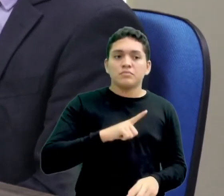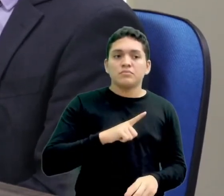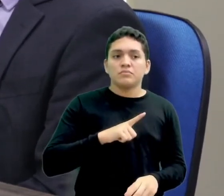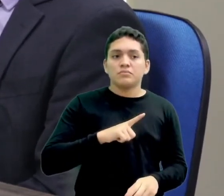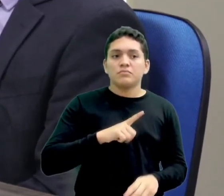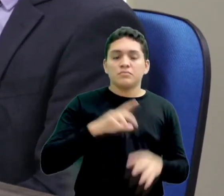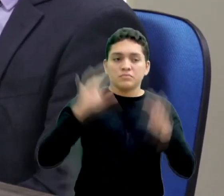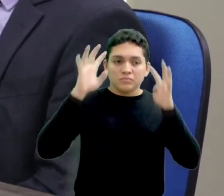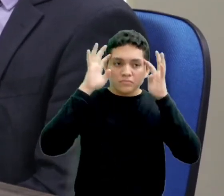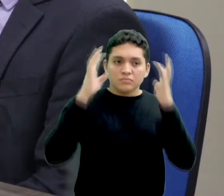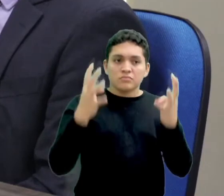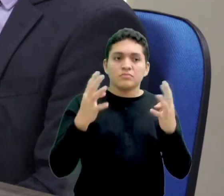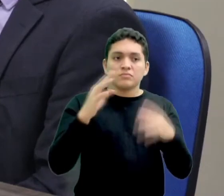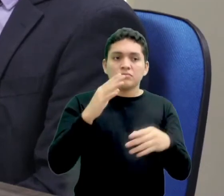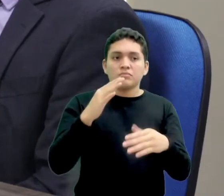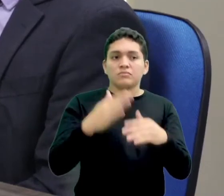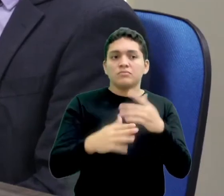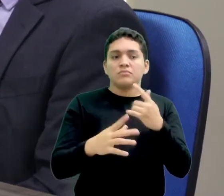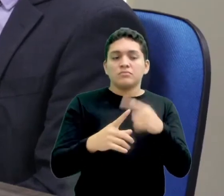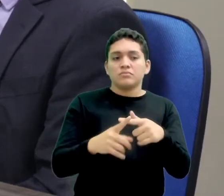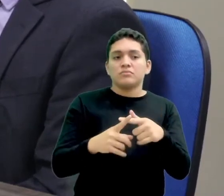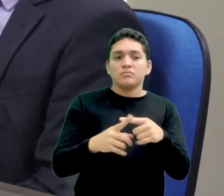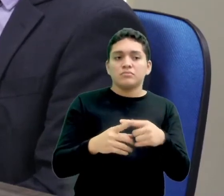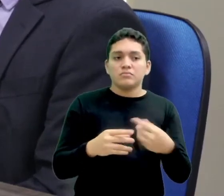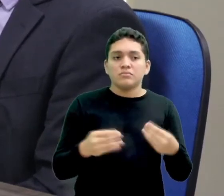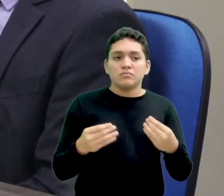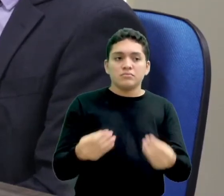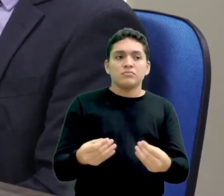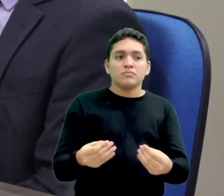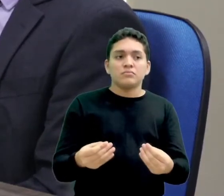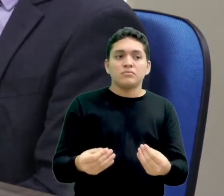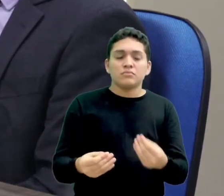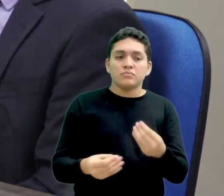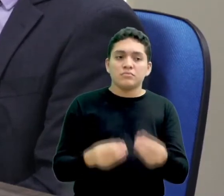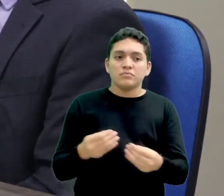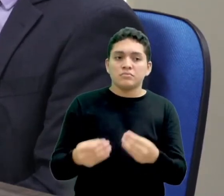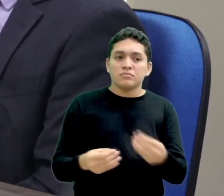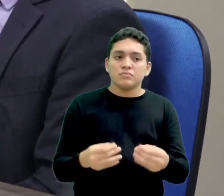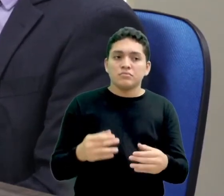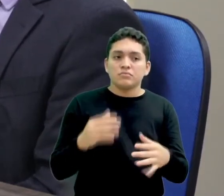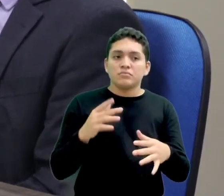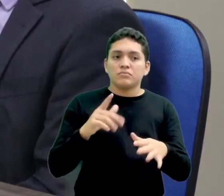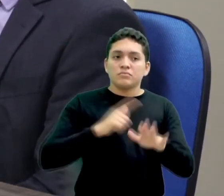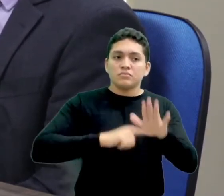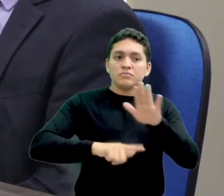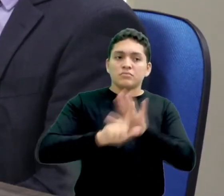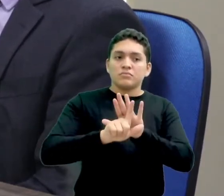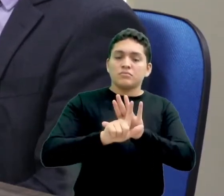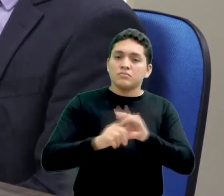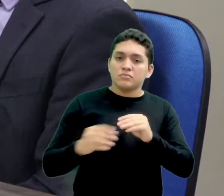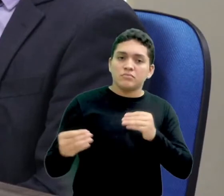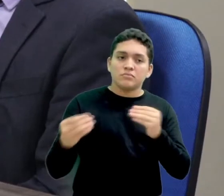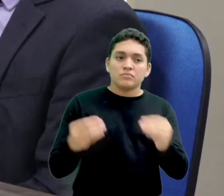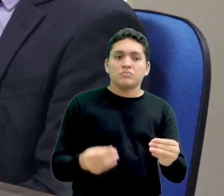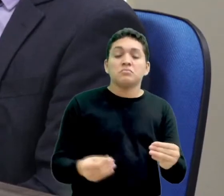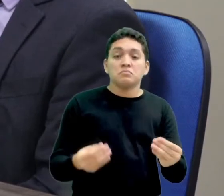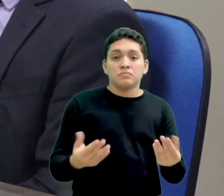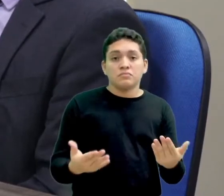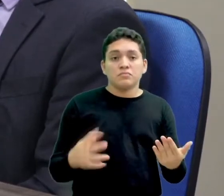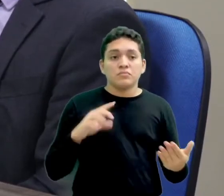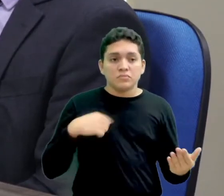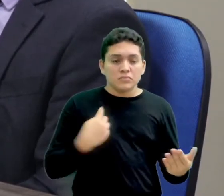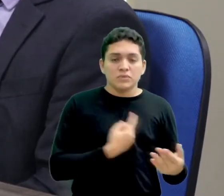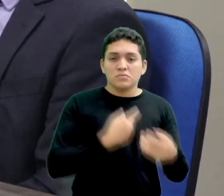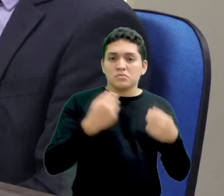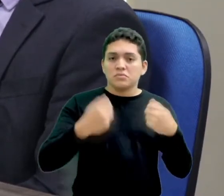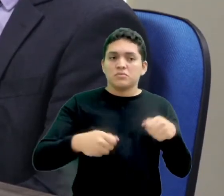dentro da igreja, não levem aos tribunais, né? E o comentador aqui da lição, ele traz dizendo o seguinte, olha, nós